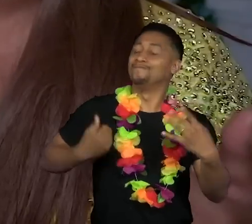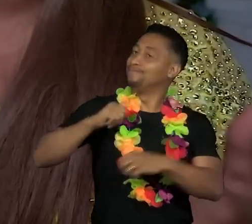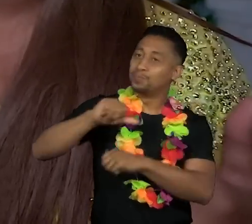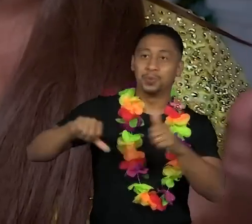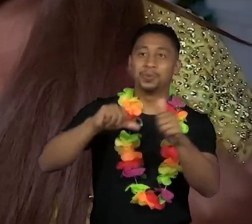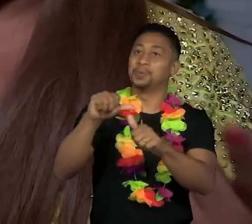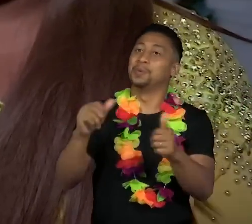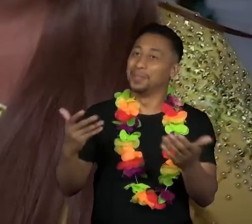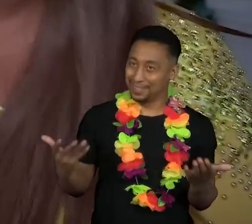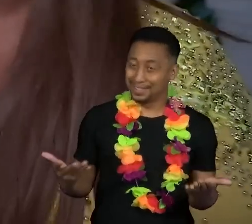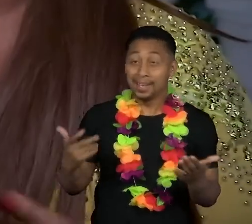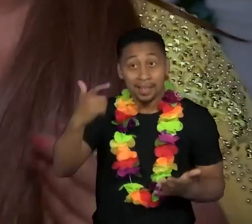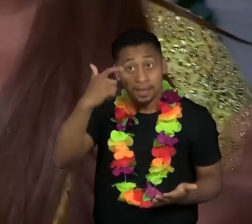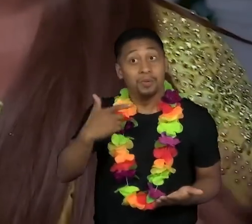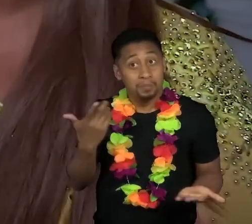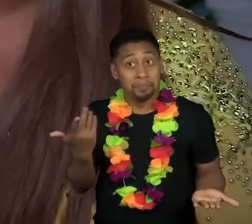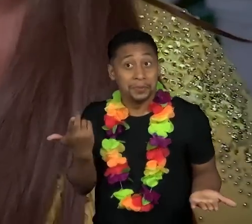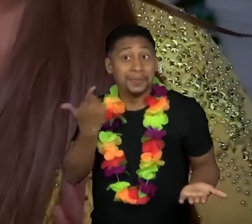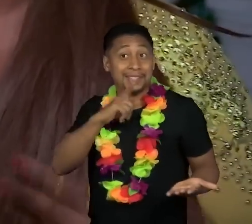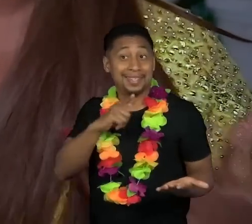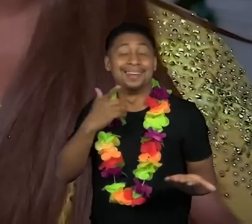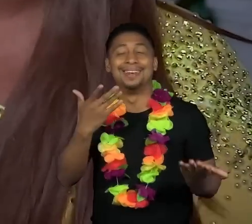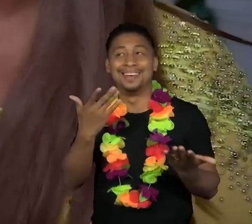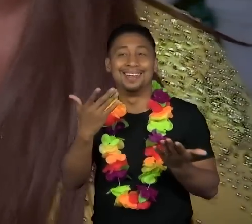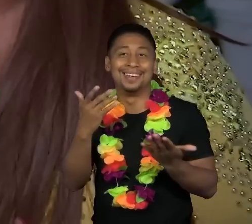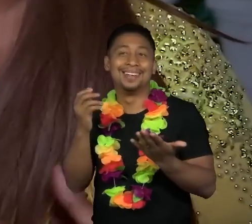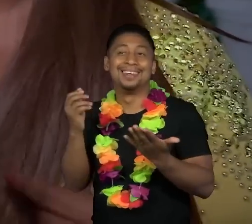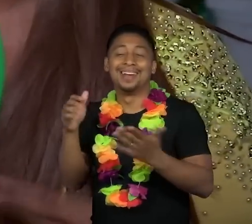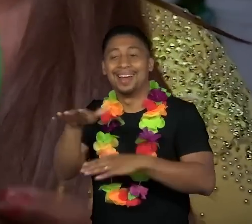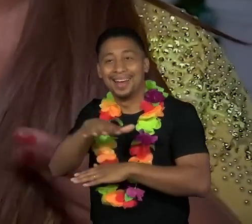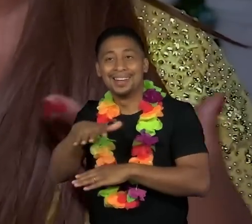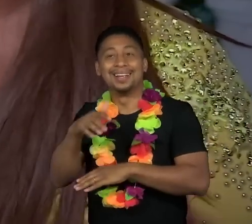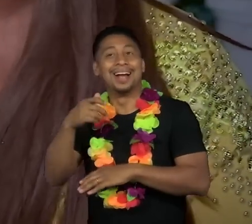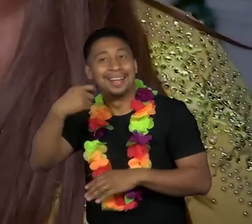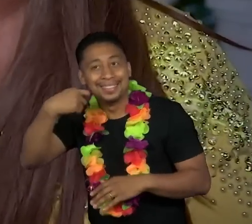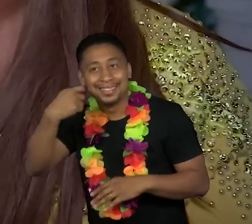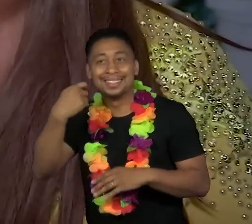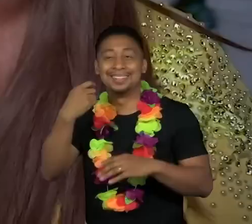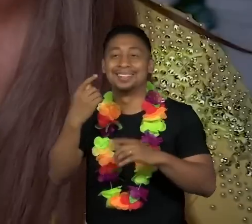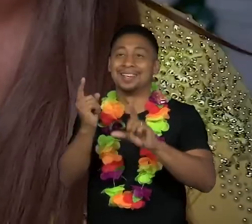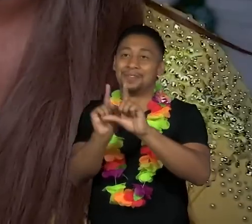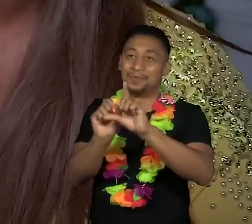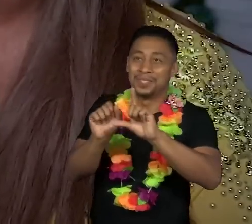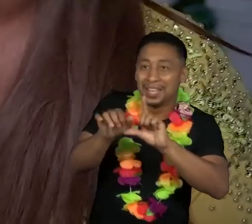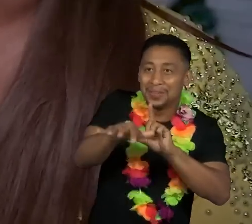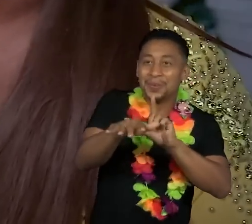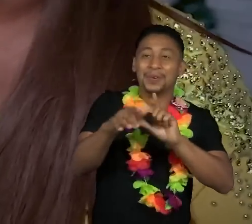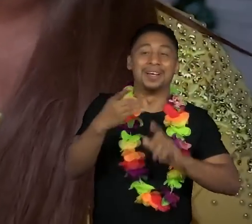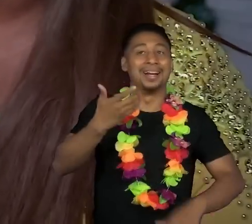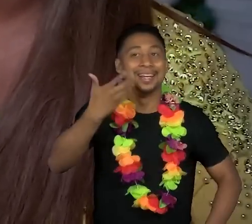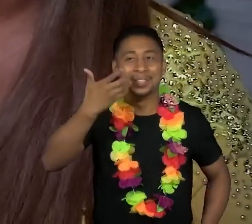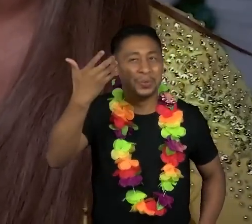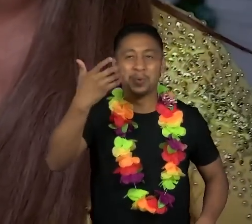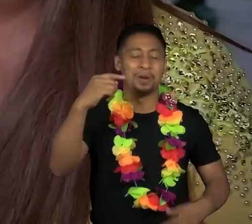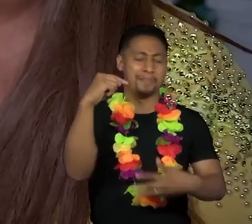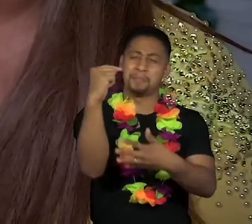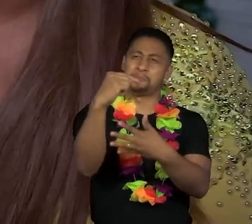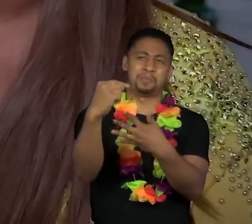Eu me tornei atriz, influenciadora, cantora, enfim, todas as coisas que eu faço hoje com o